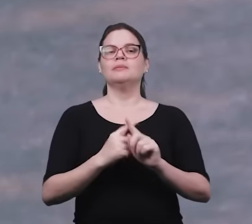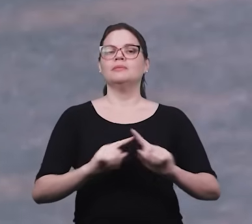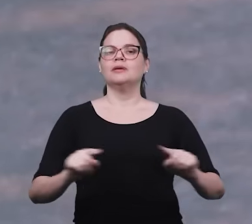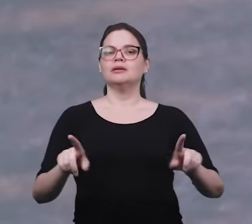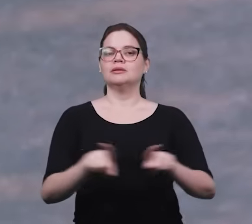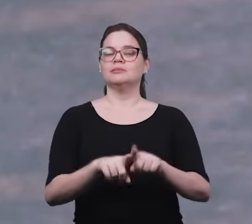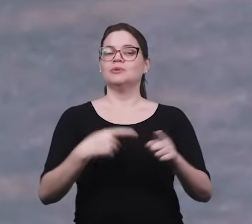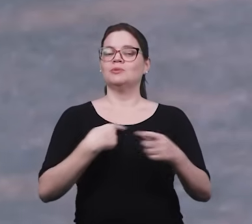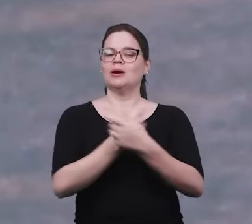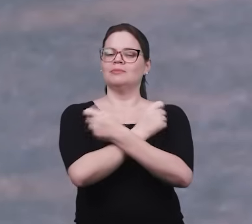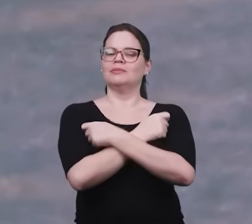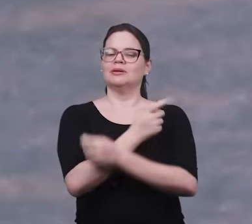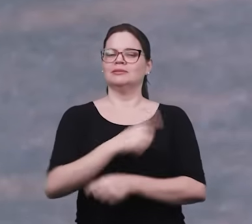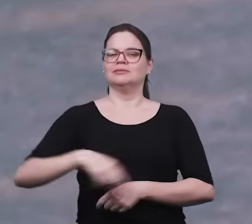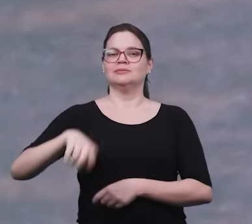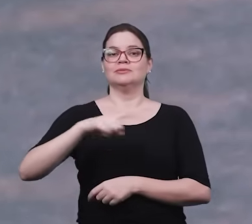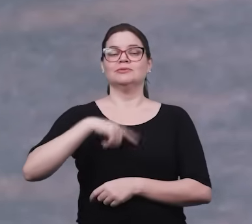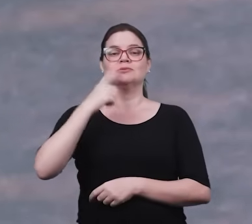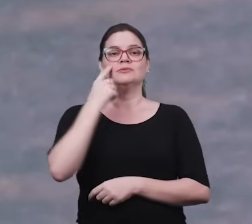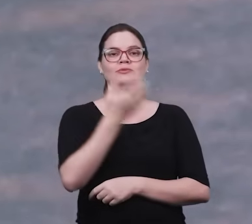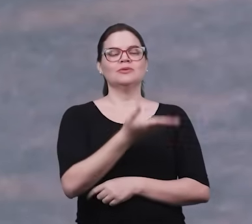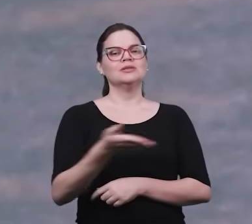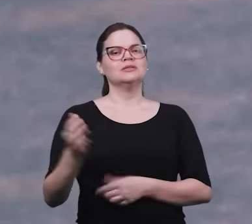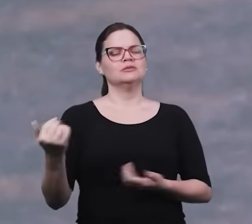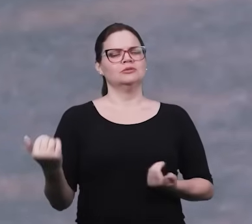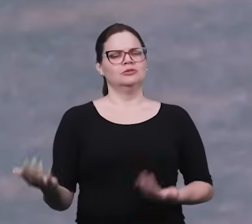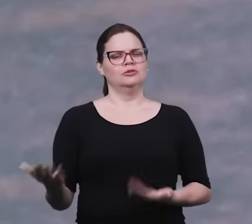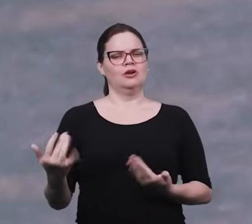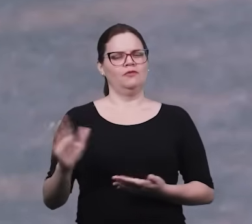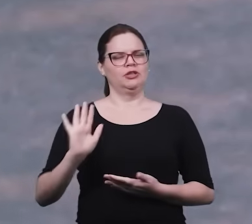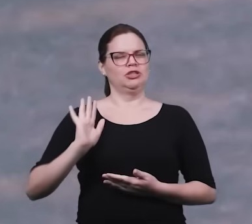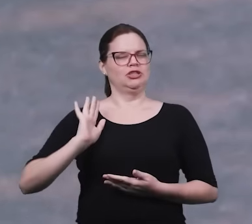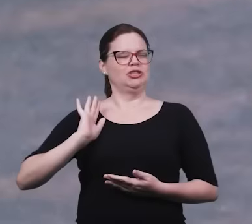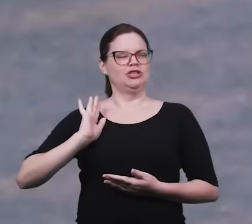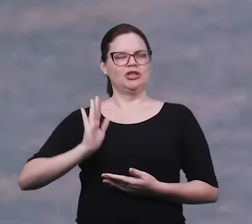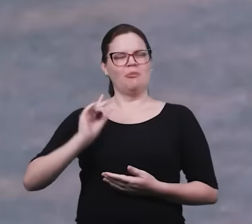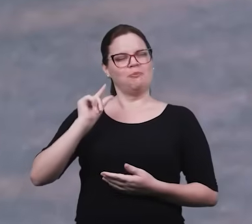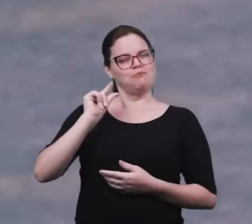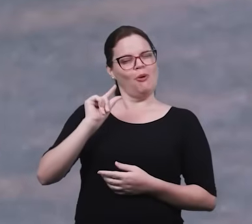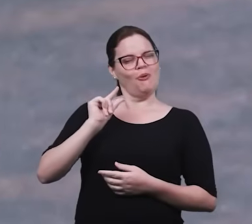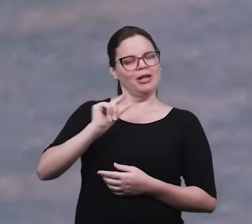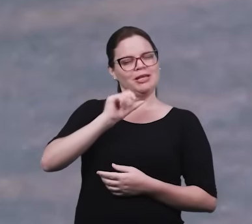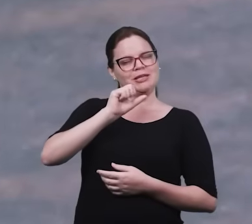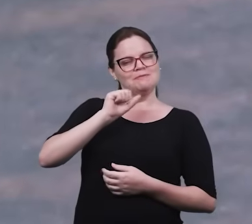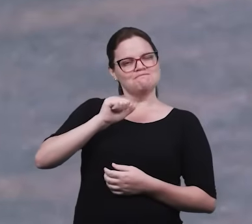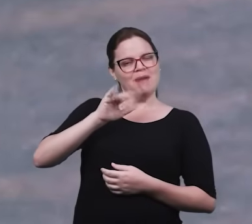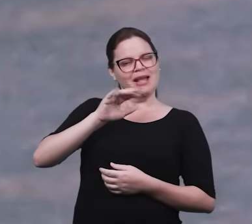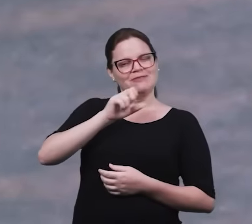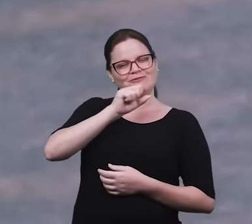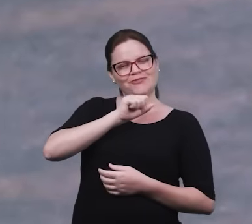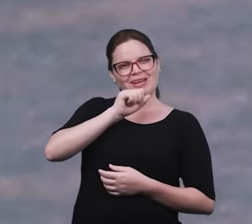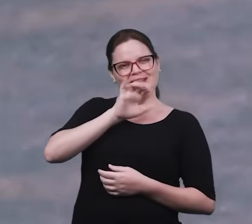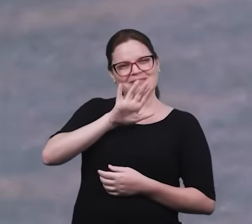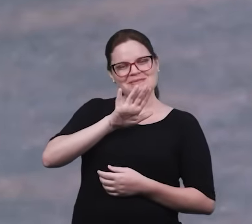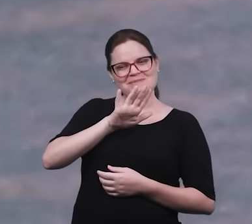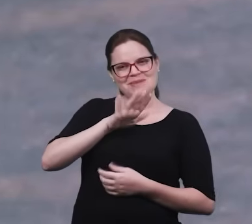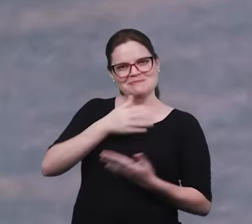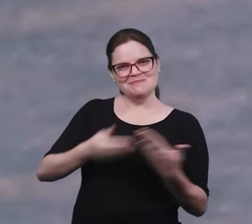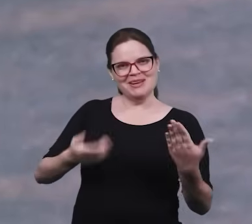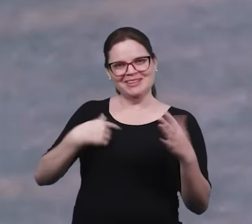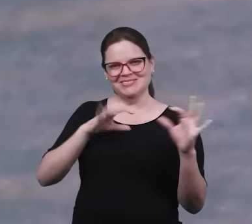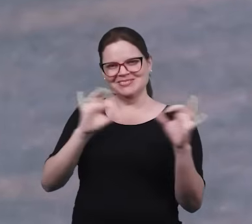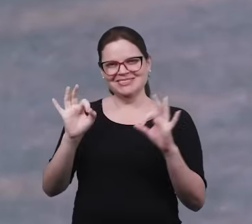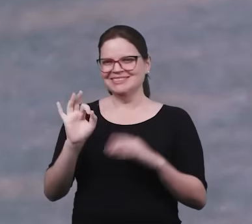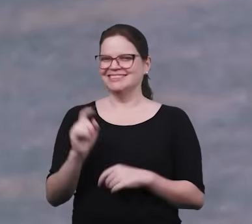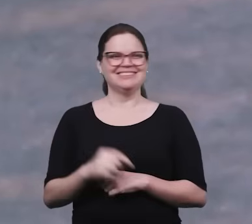mas também eu quero mandar um abraço para aqueles jovens que passaram um pouquinho já da idade, mas não perdem esse programa. Deus